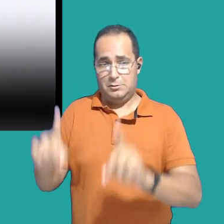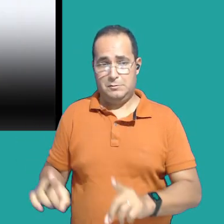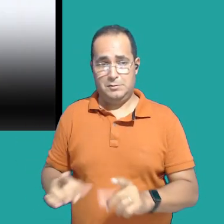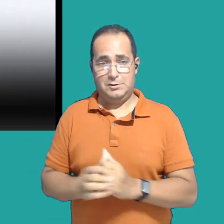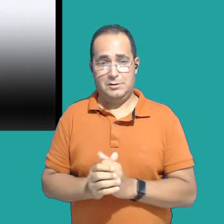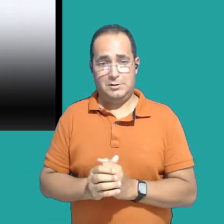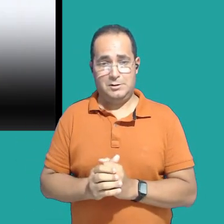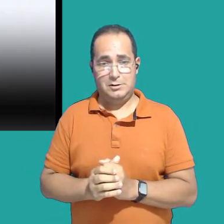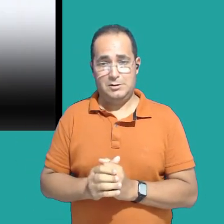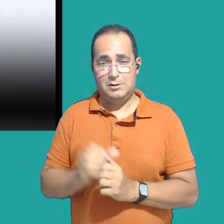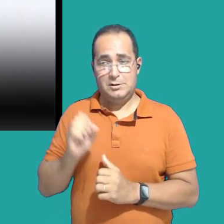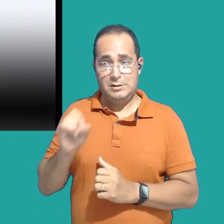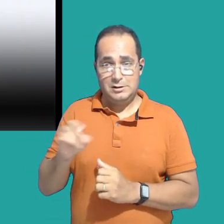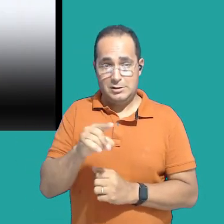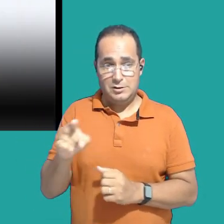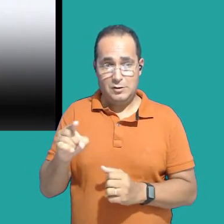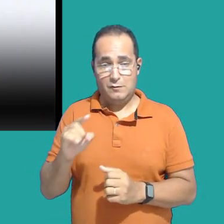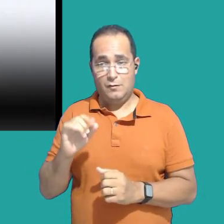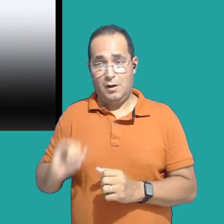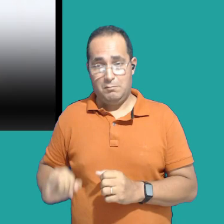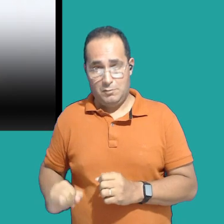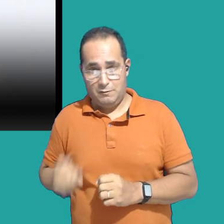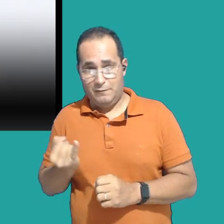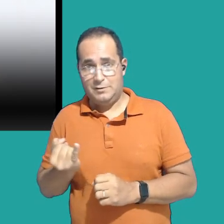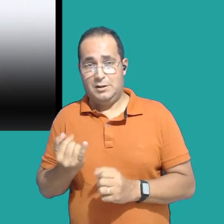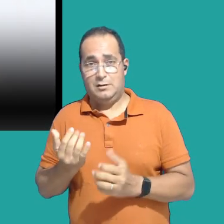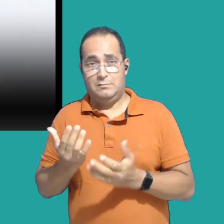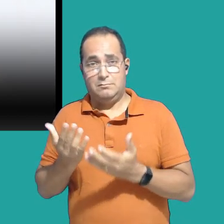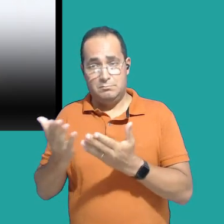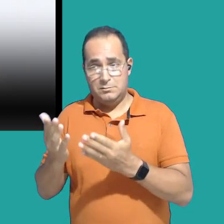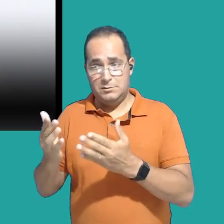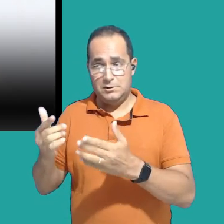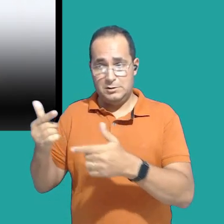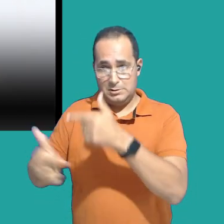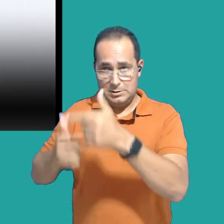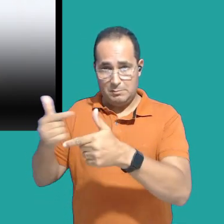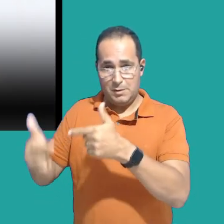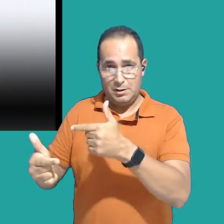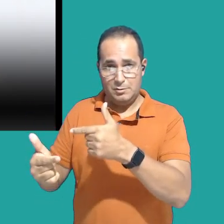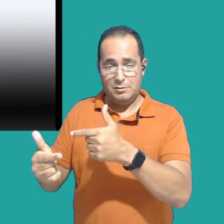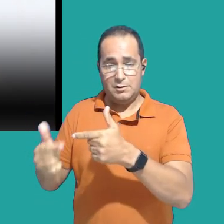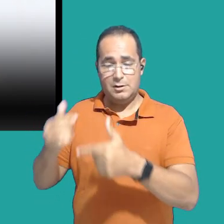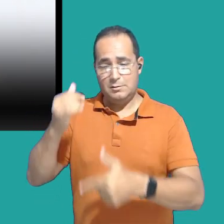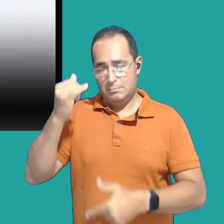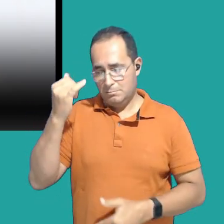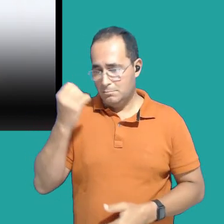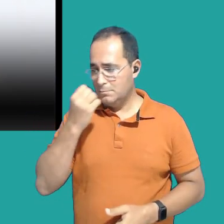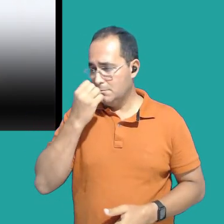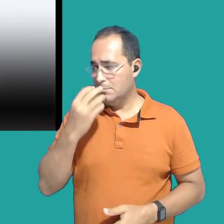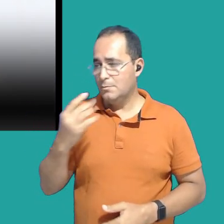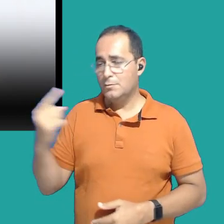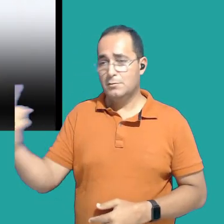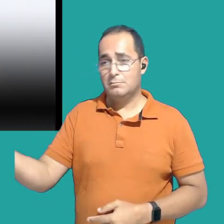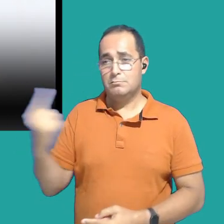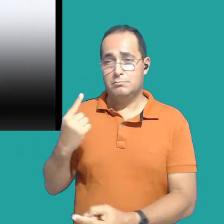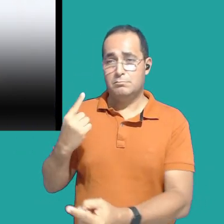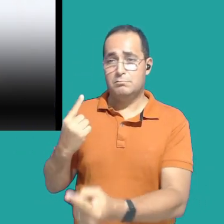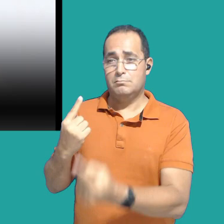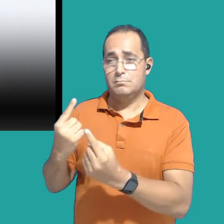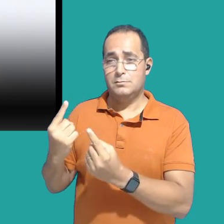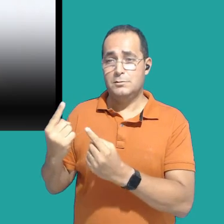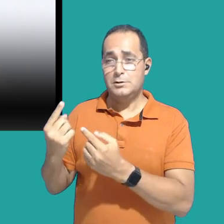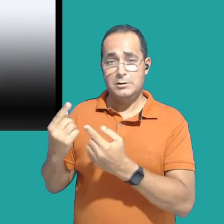deficiência. Sim. Então, se eu vou usufruir desse serviço, é muito bom que alguém